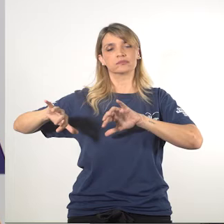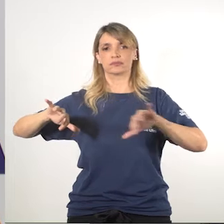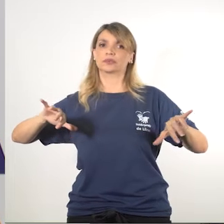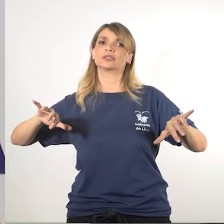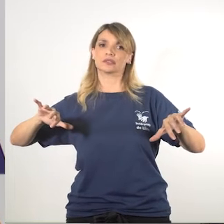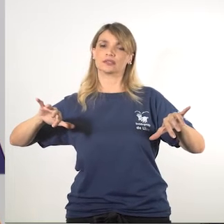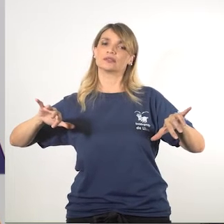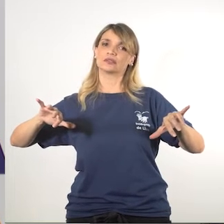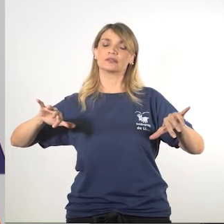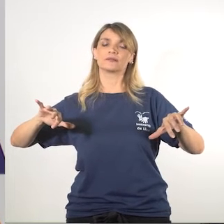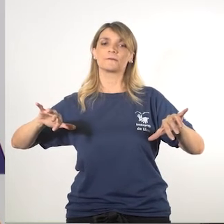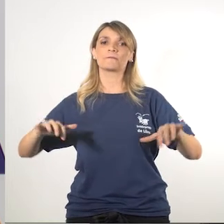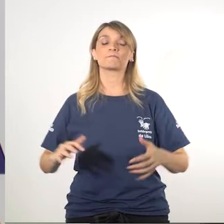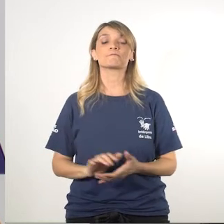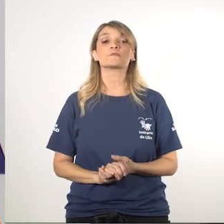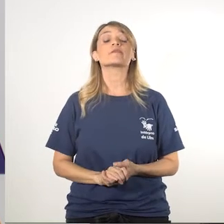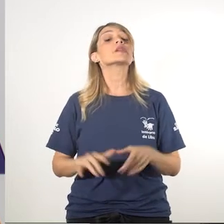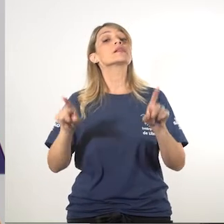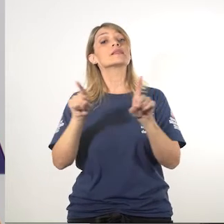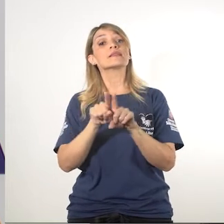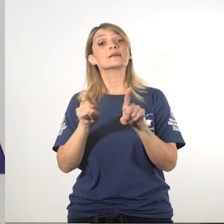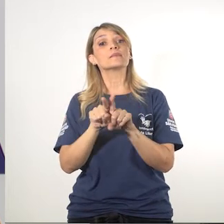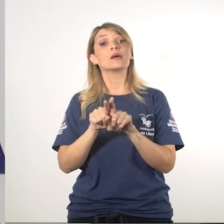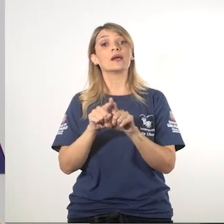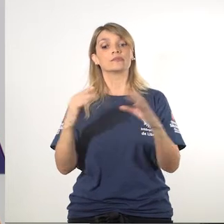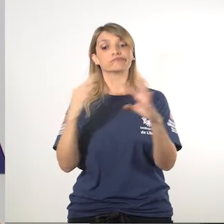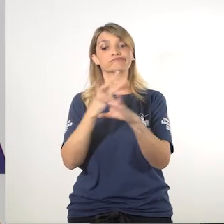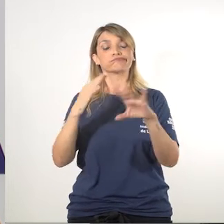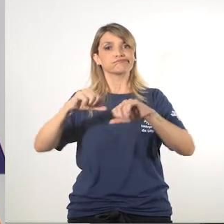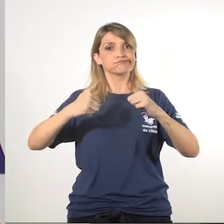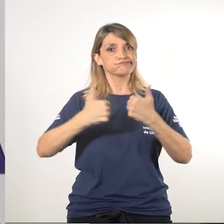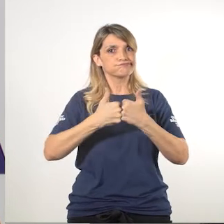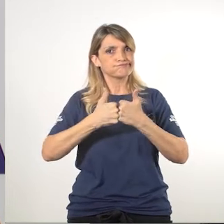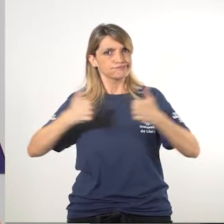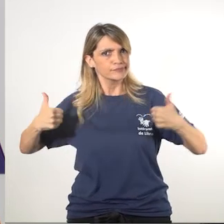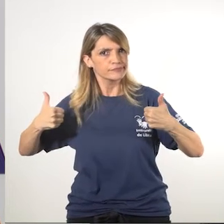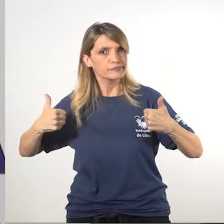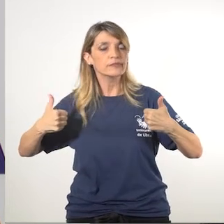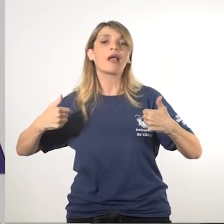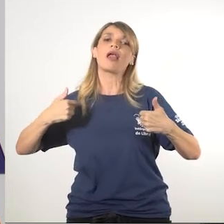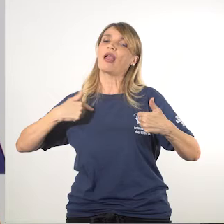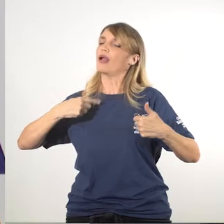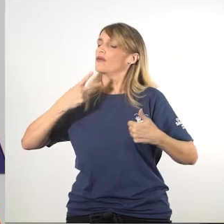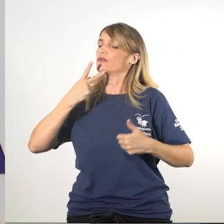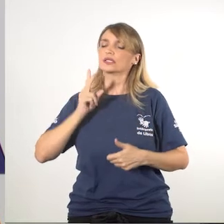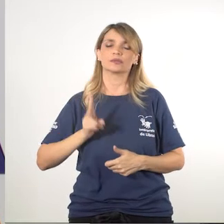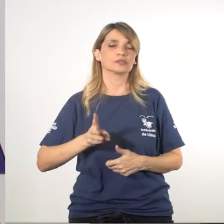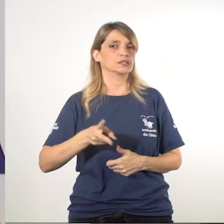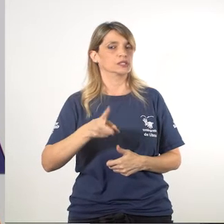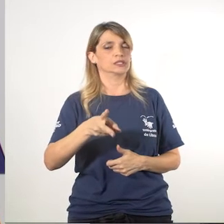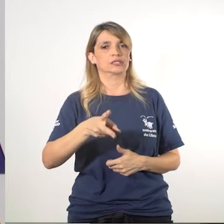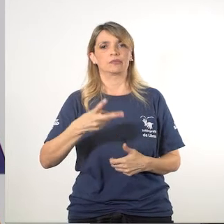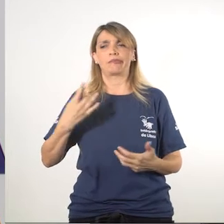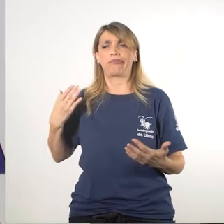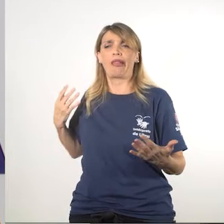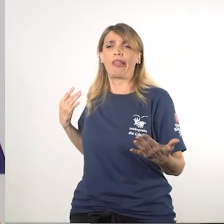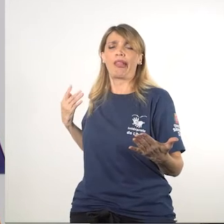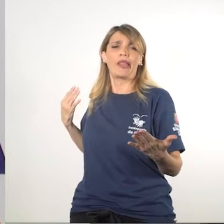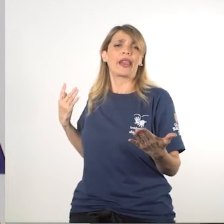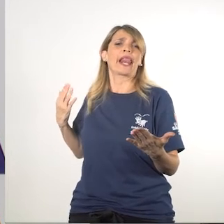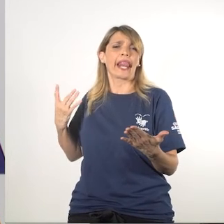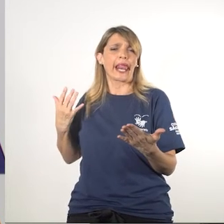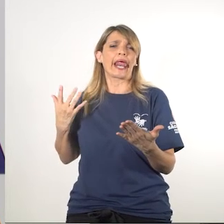e, finalmente, em relação a lockdown, eu mantenho aquilo que eu tenho dito ao longo de